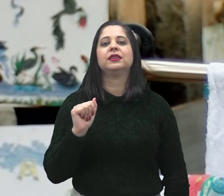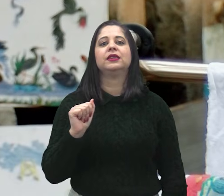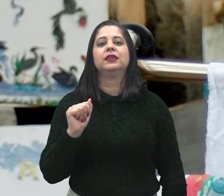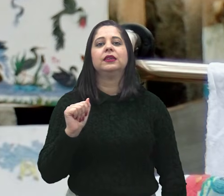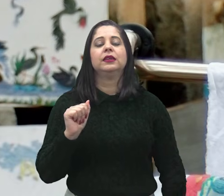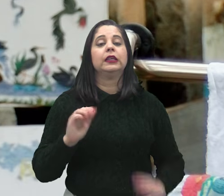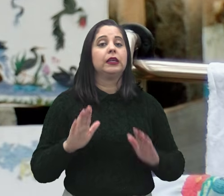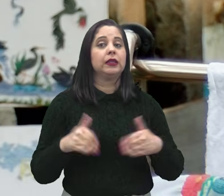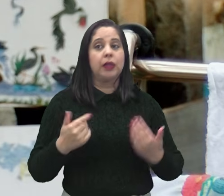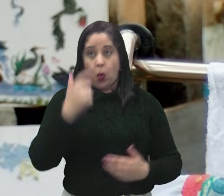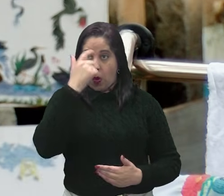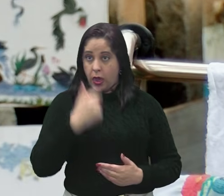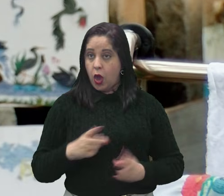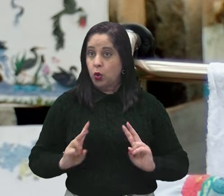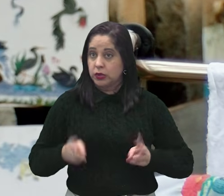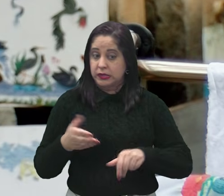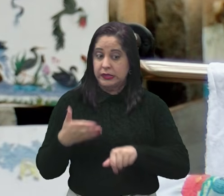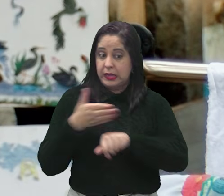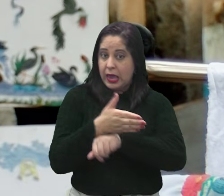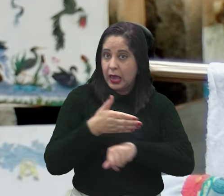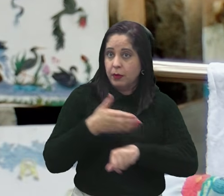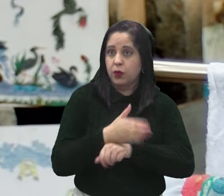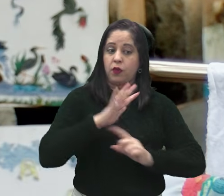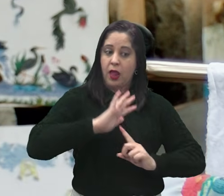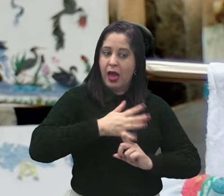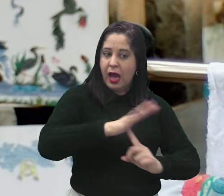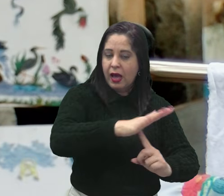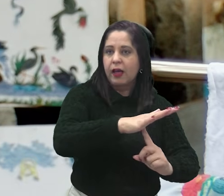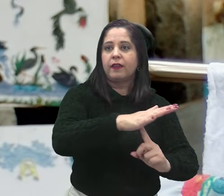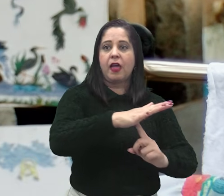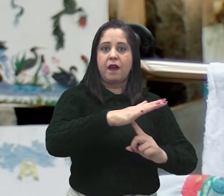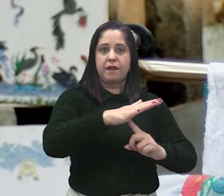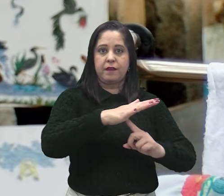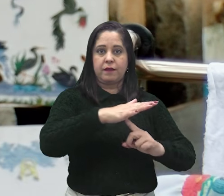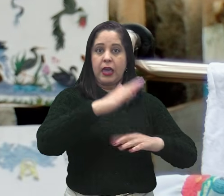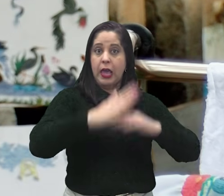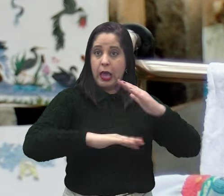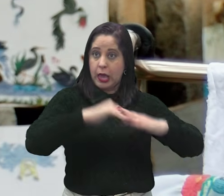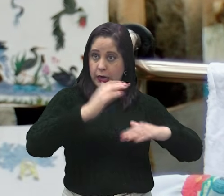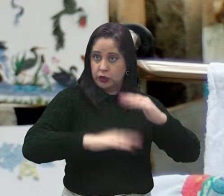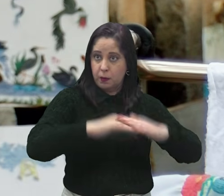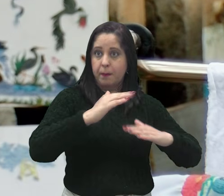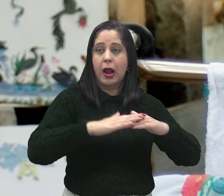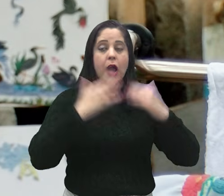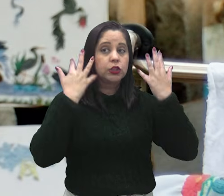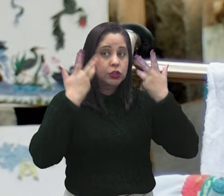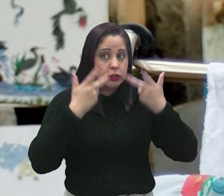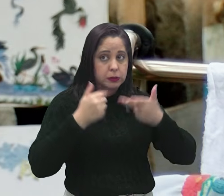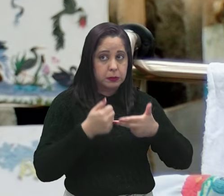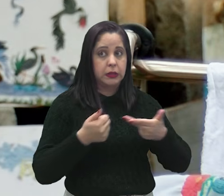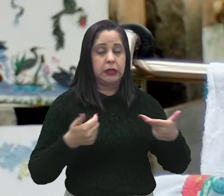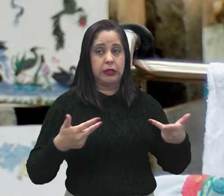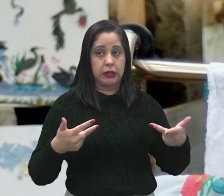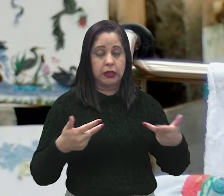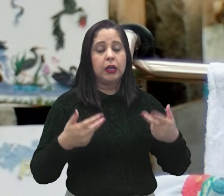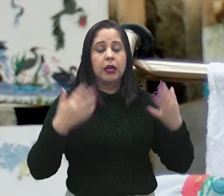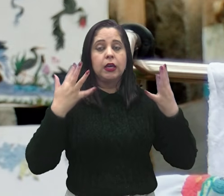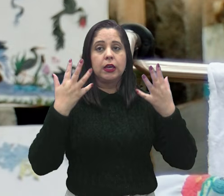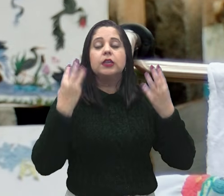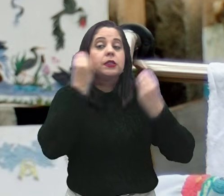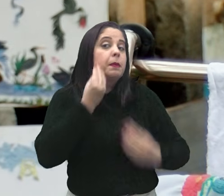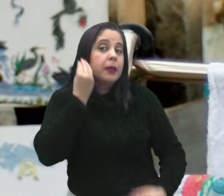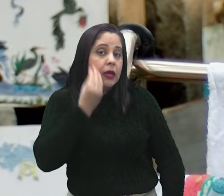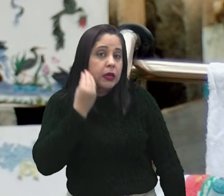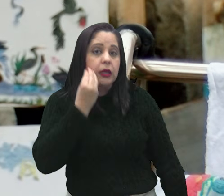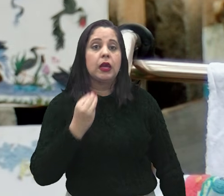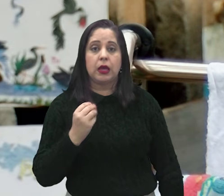de saberes com eles. Acho que eles respeitam muito a gente, tanto como artesão, como pessoa. Gosto muito